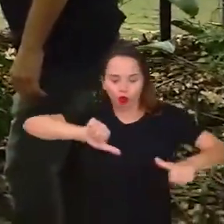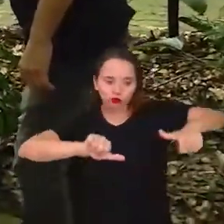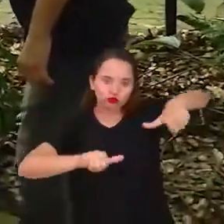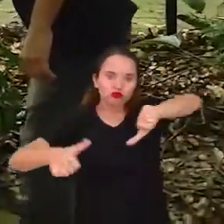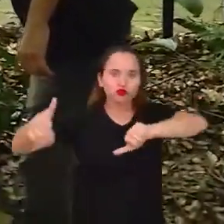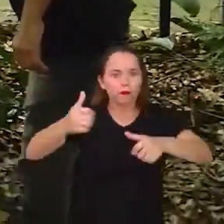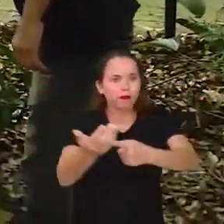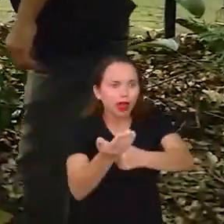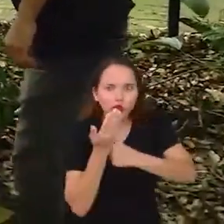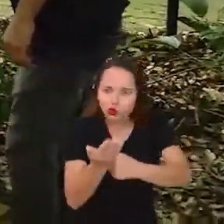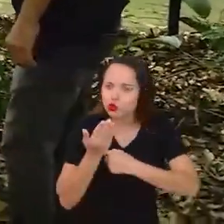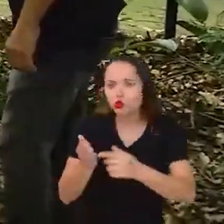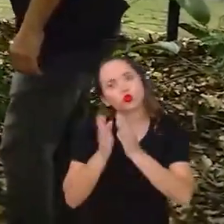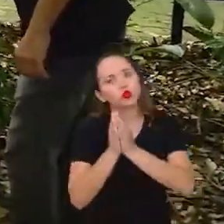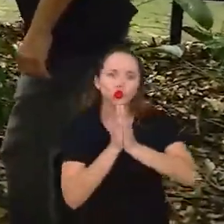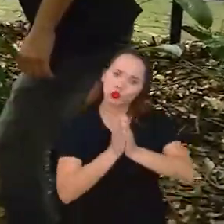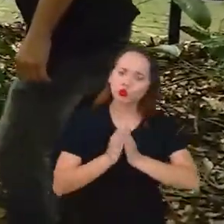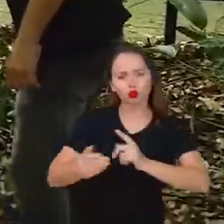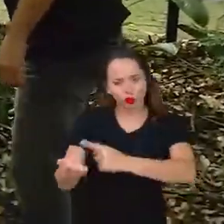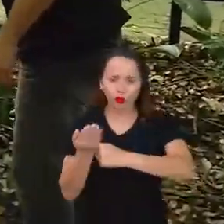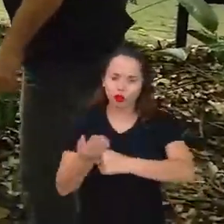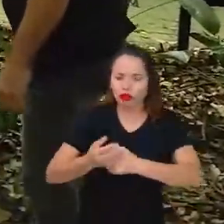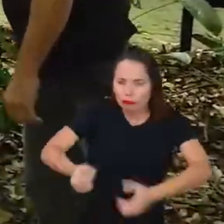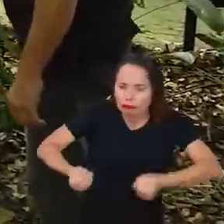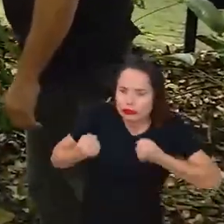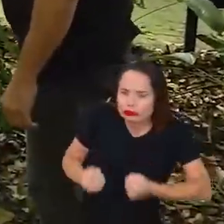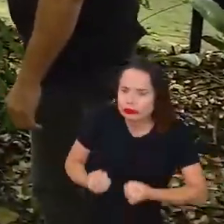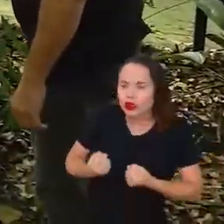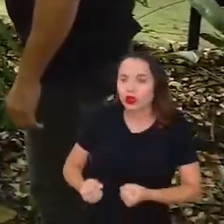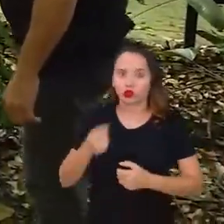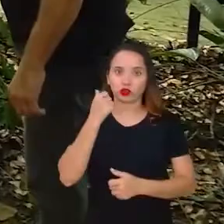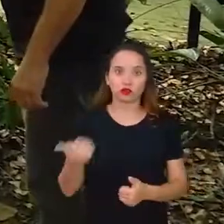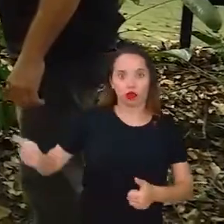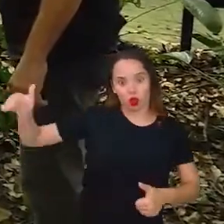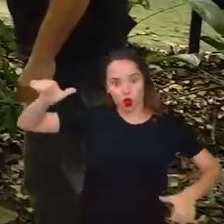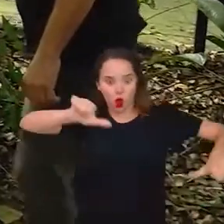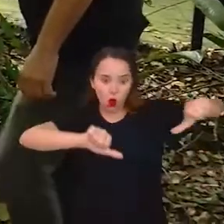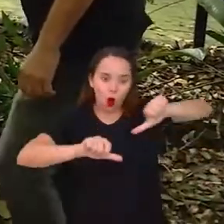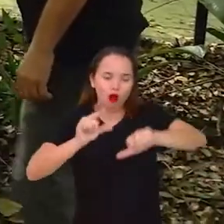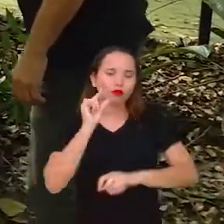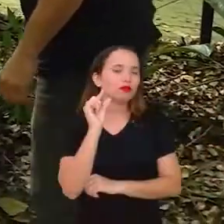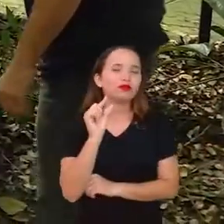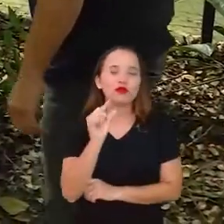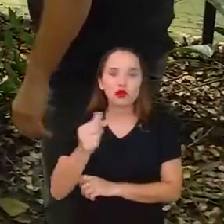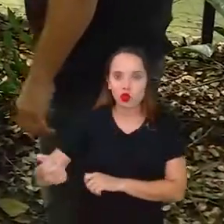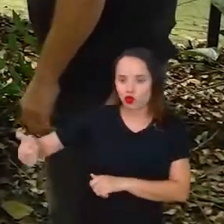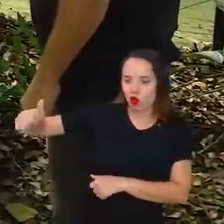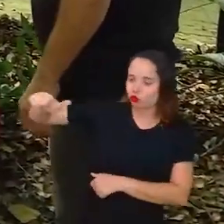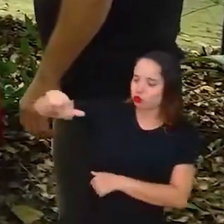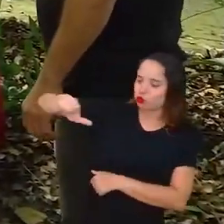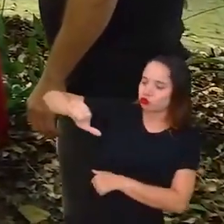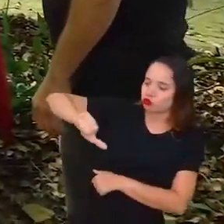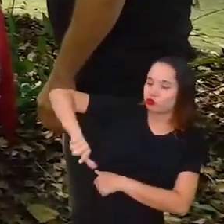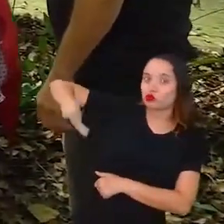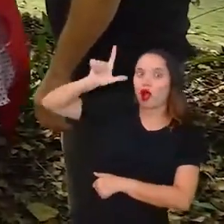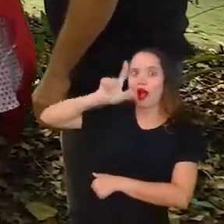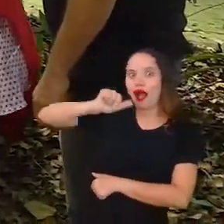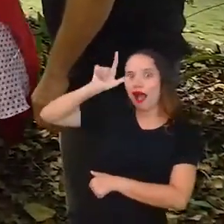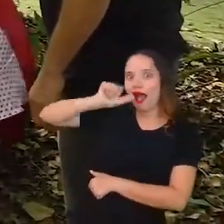me ajuda aqui me ajuda aí a gente vai colocar um pouquinho de